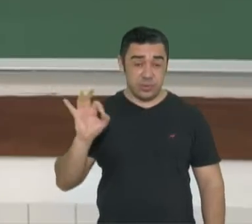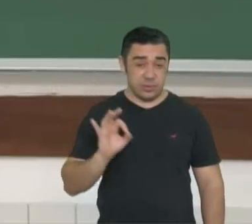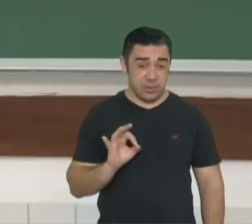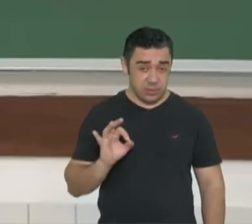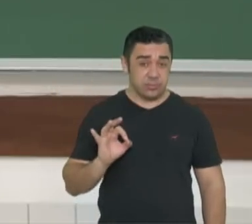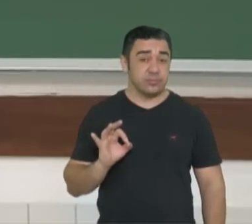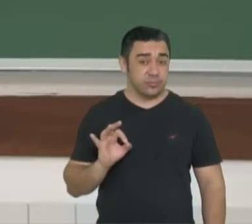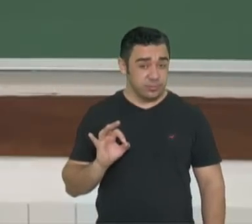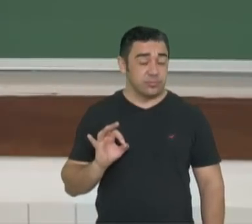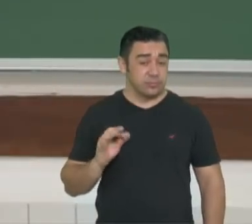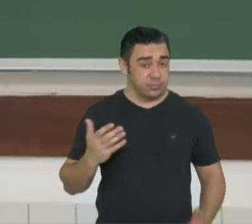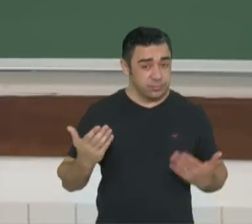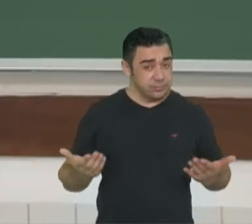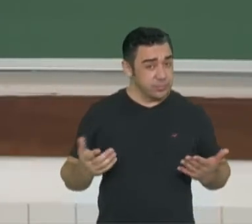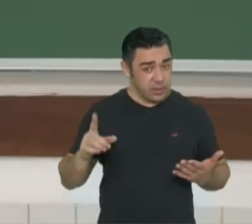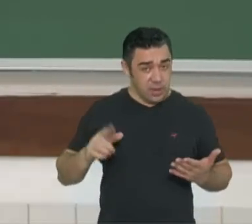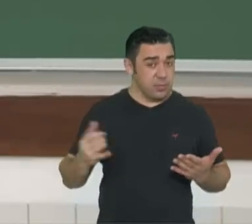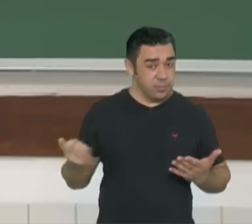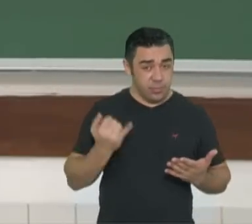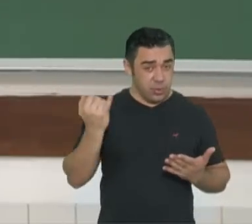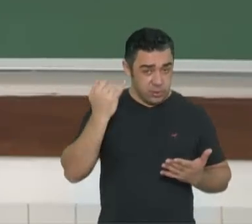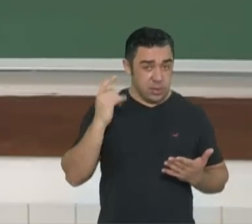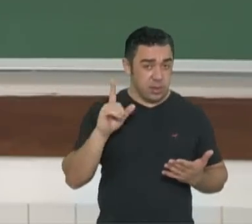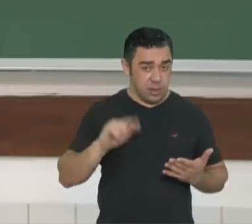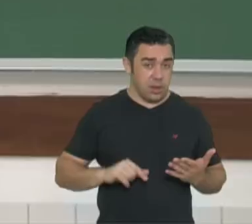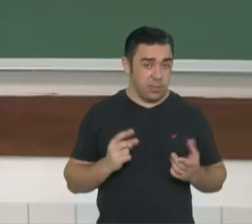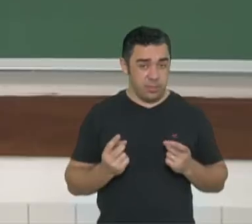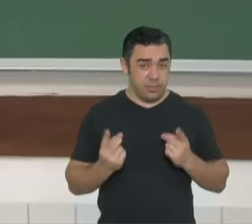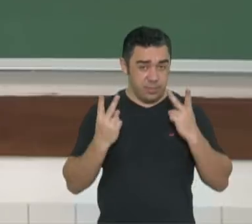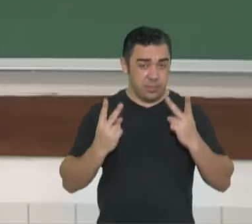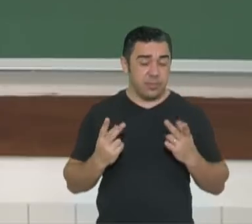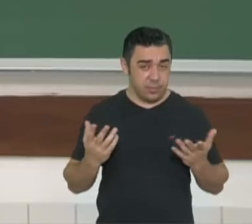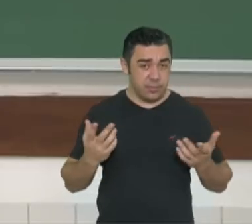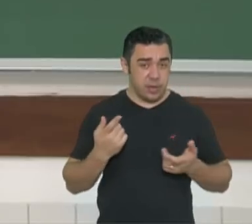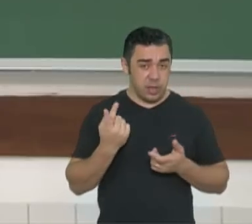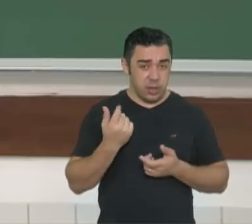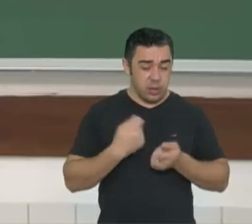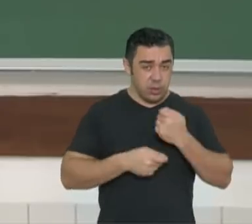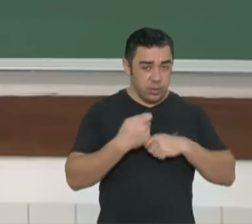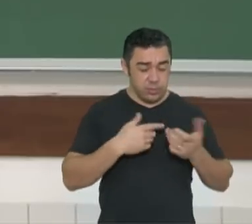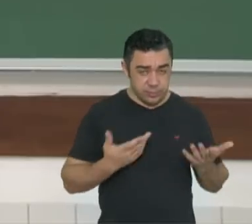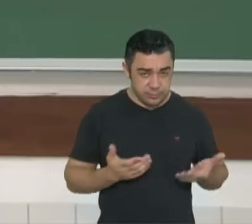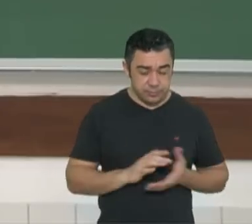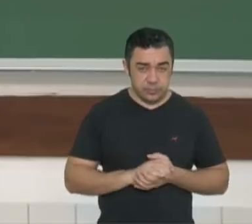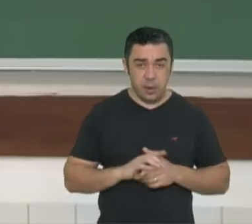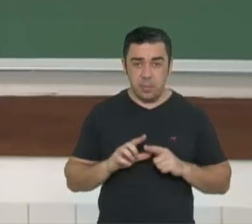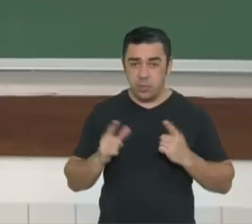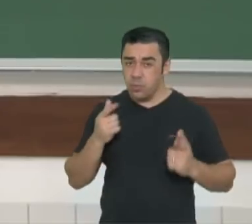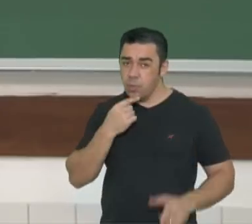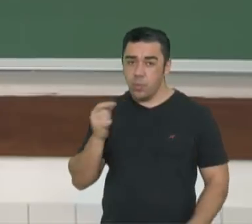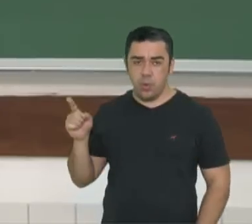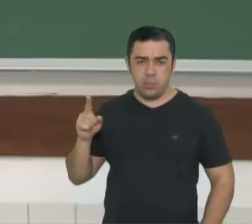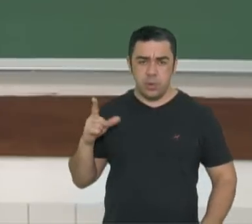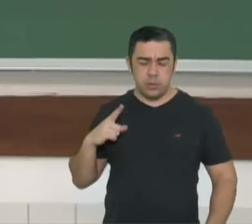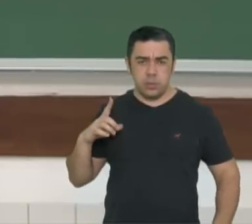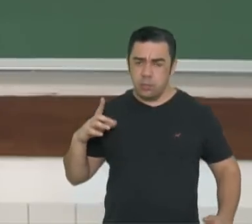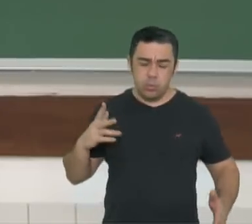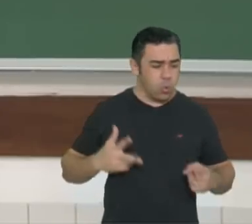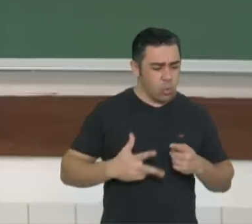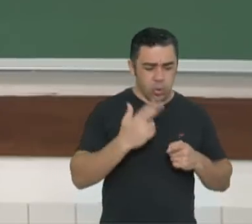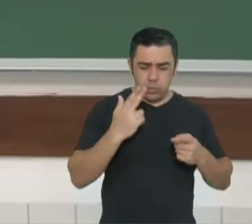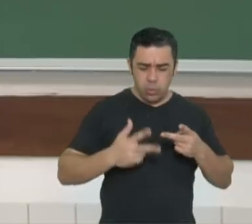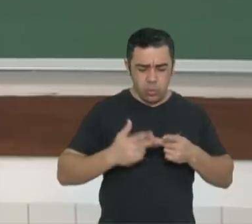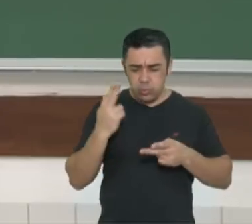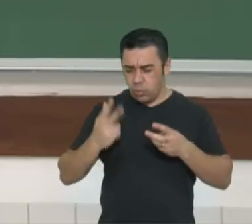combustíveis fundamentais numa economia. Mas repara, o Jânio então assumiu com essa austeridade, cortando